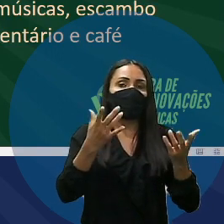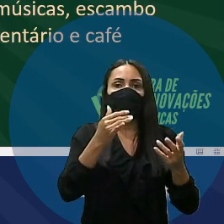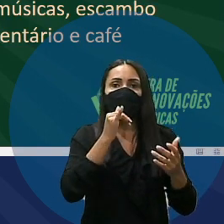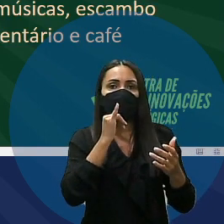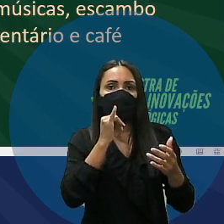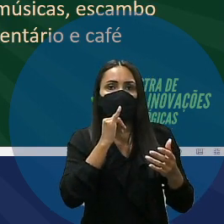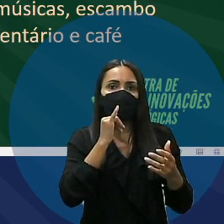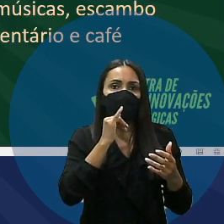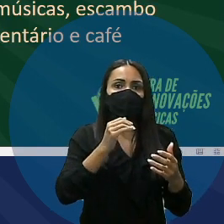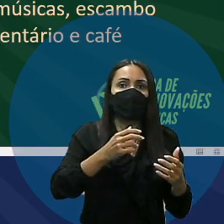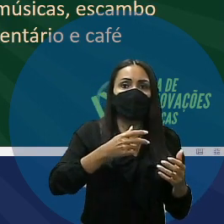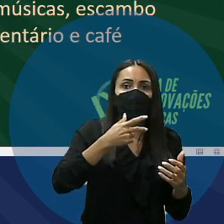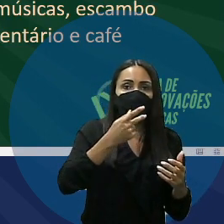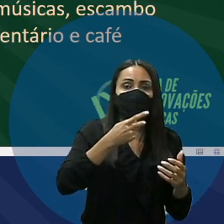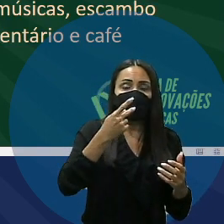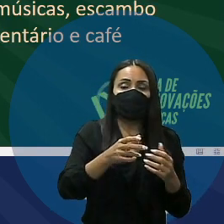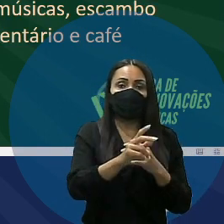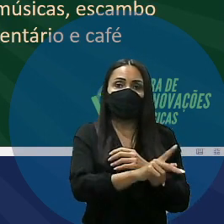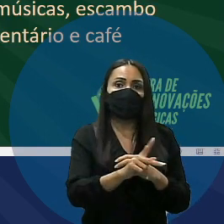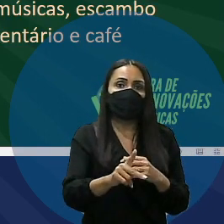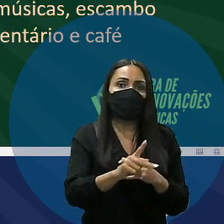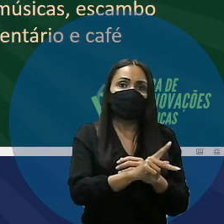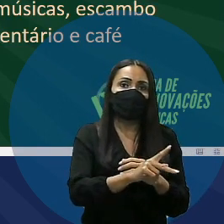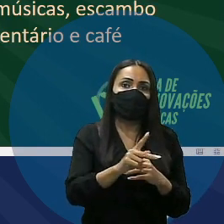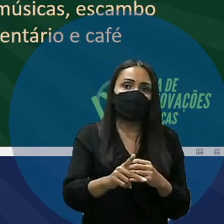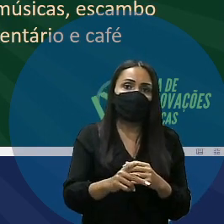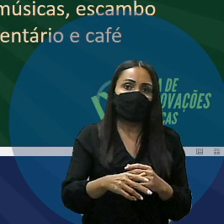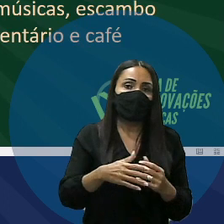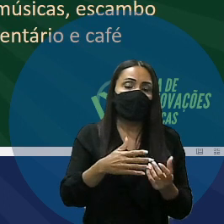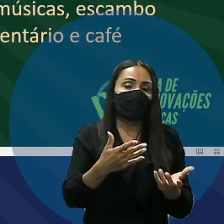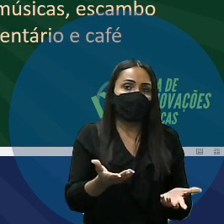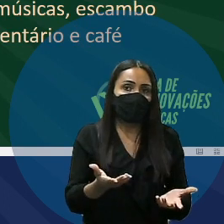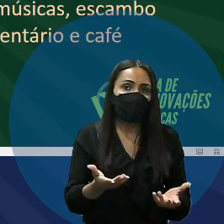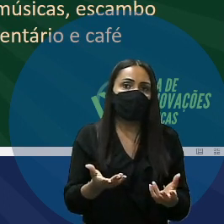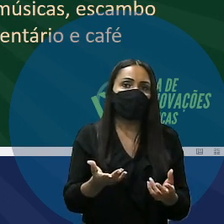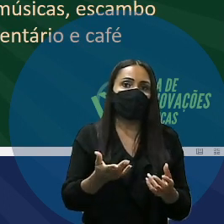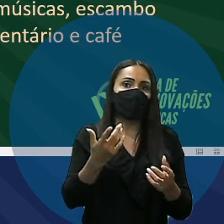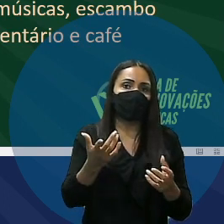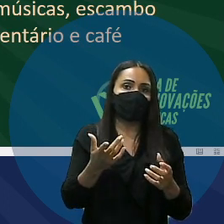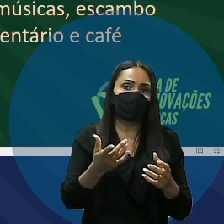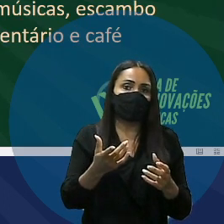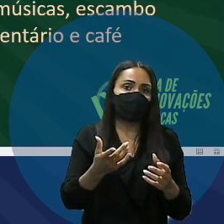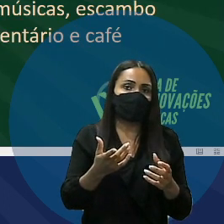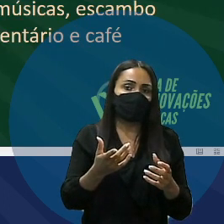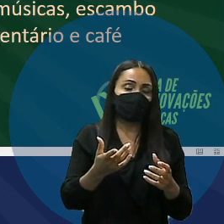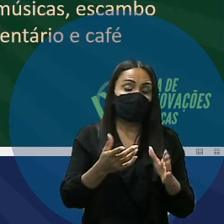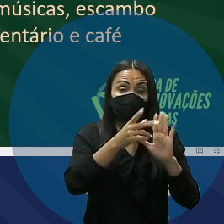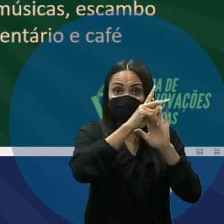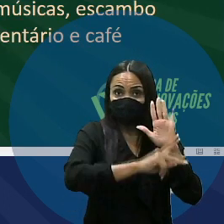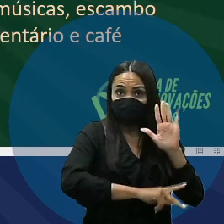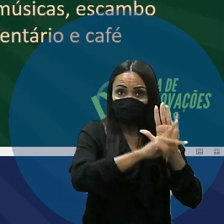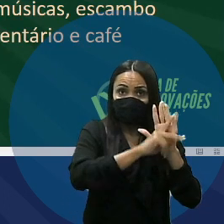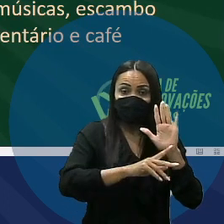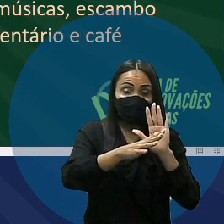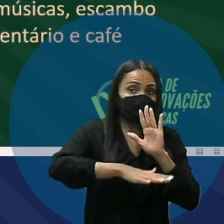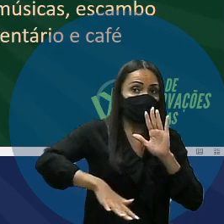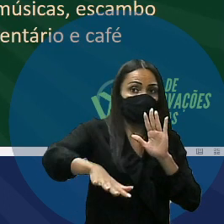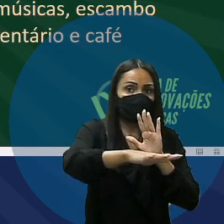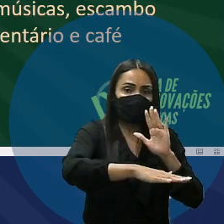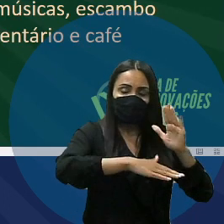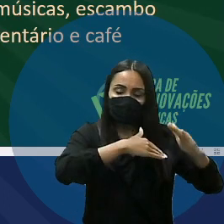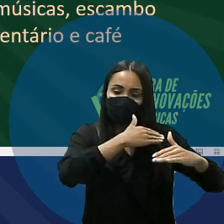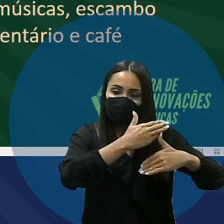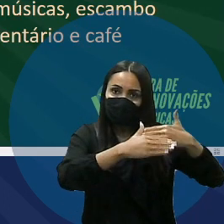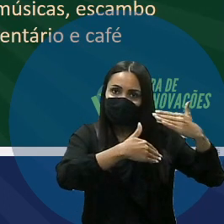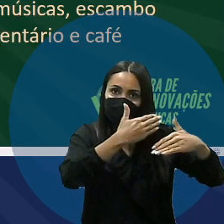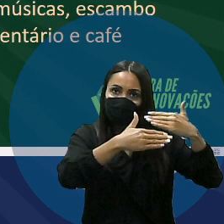falei, que todos os professores foram tomando contato, foram começando a entender que o projeto tinha espaço para crescer,